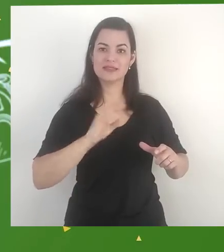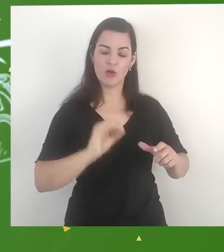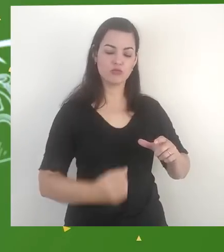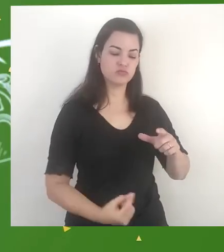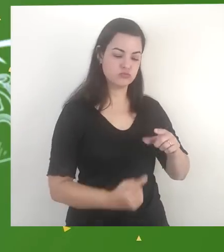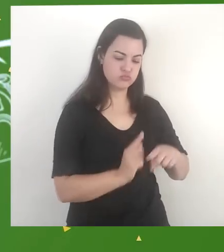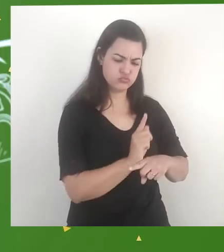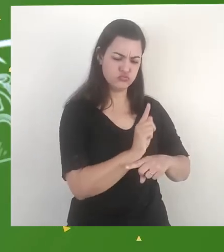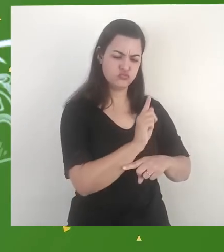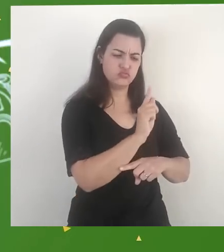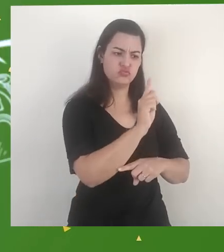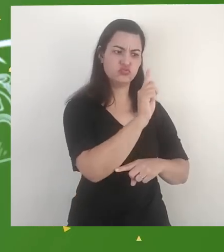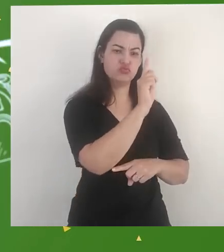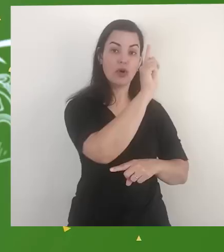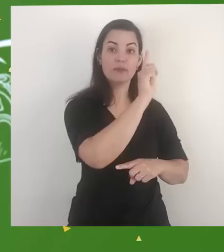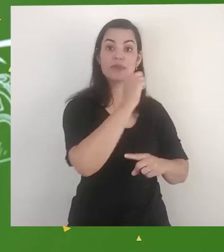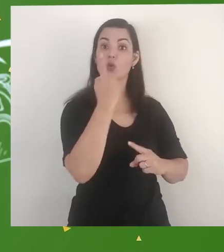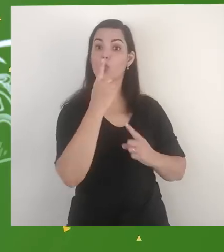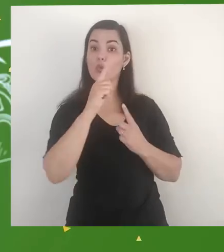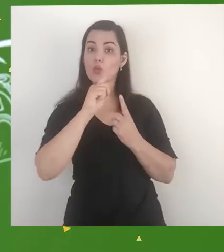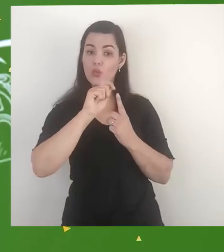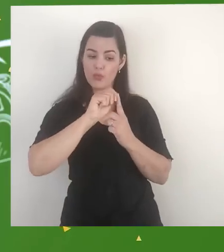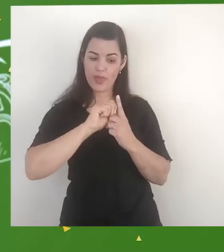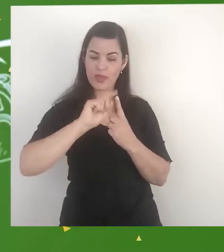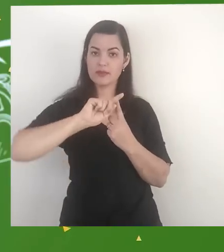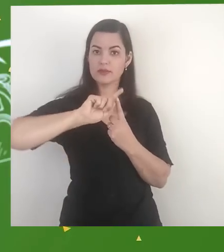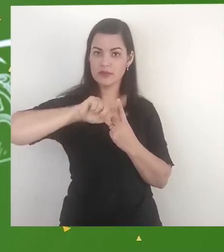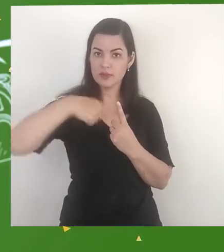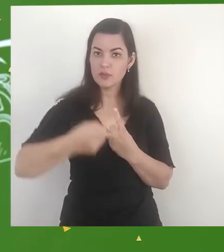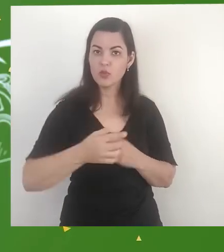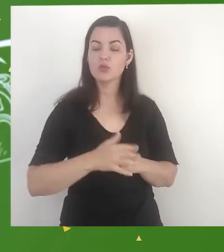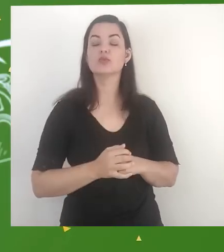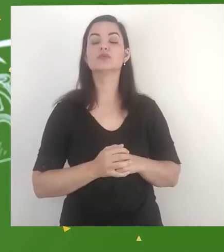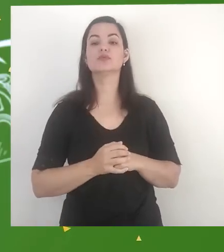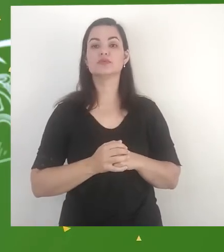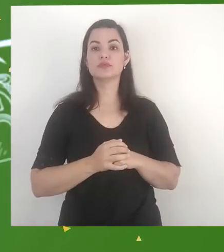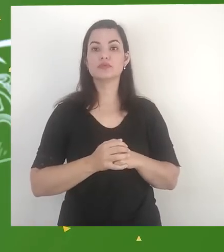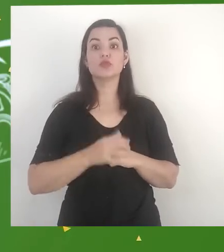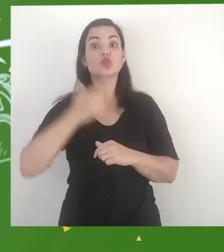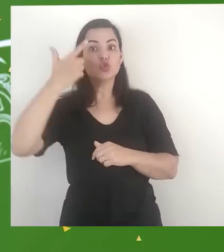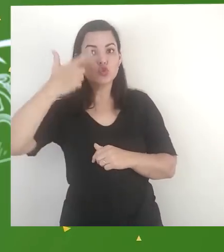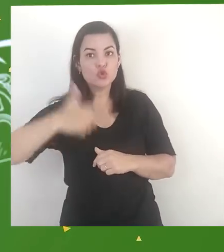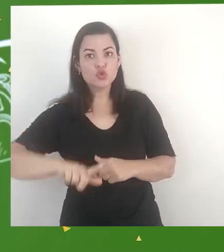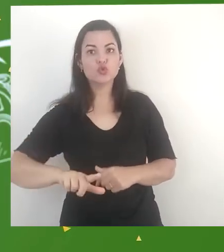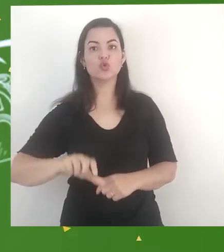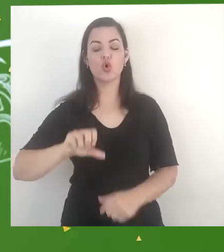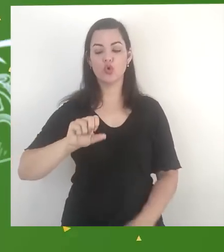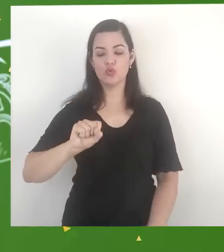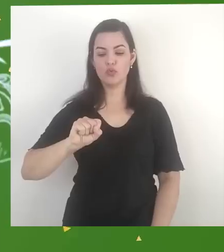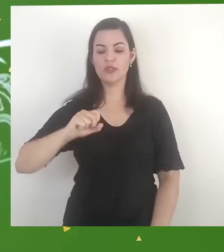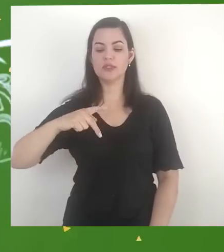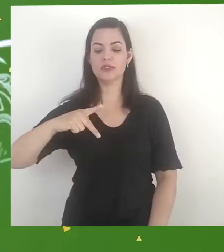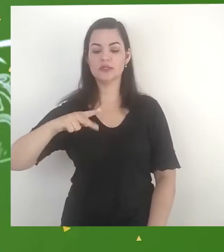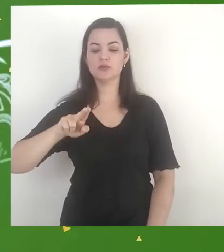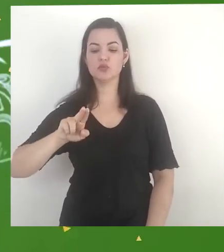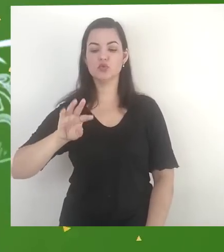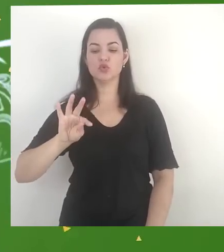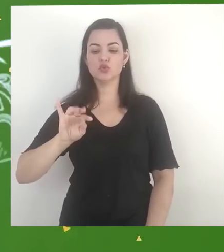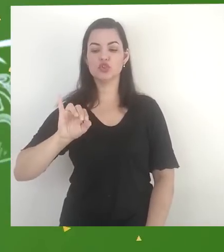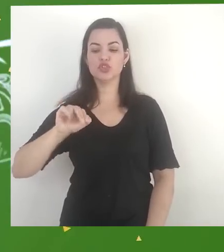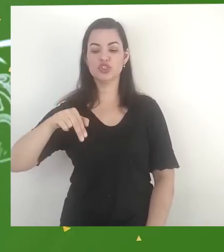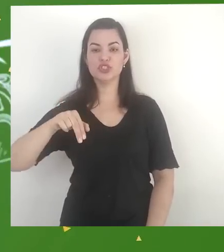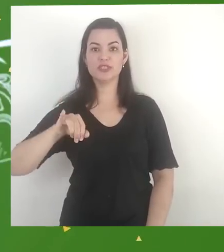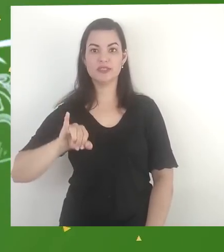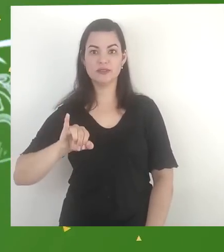primeiro lançamento, logo depois que passou um mês desse primeiro lançamento, um outro foguete chamado